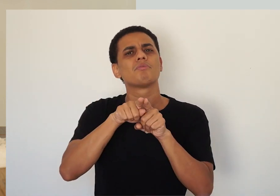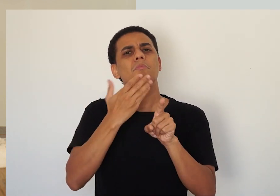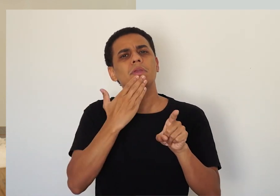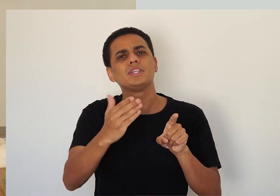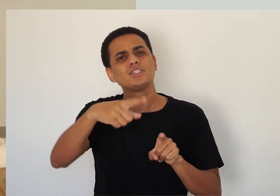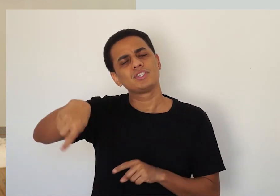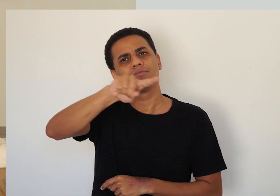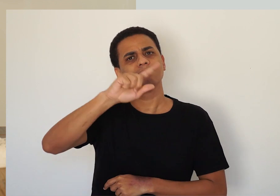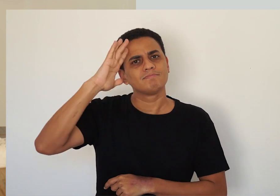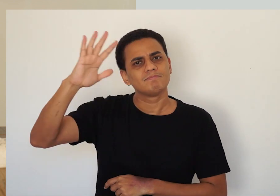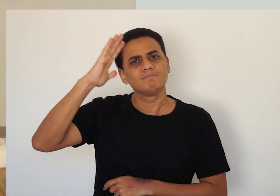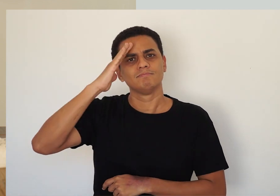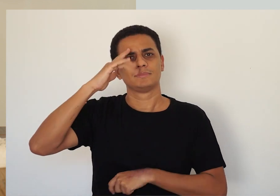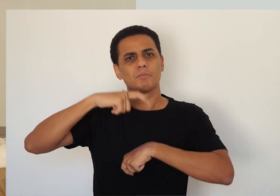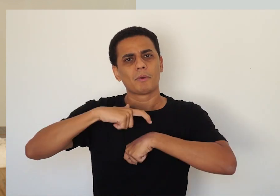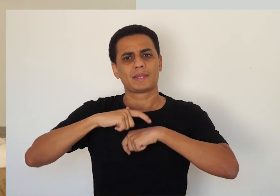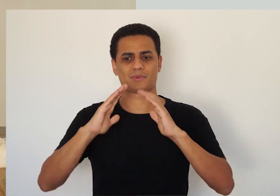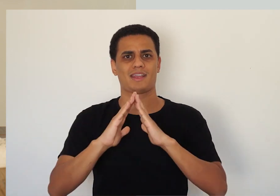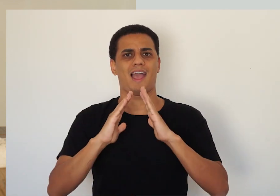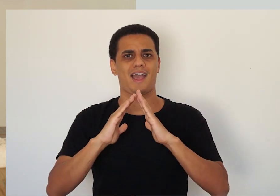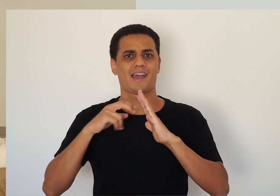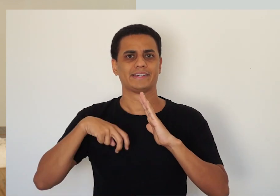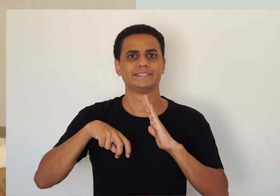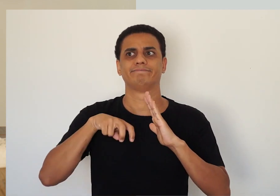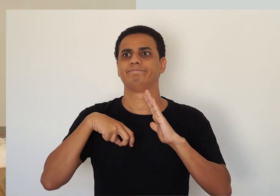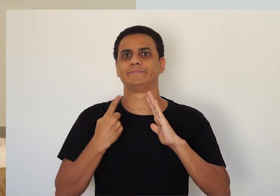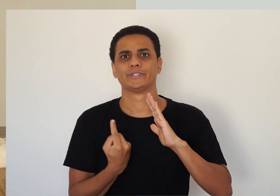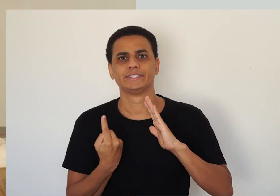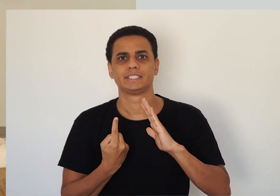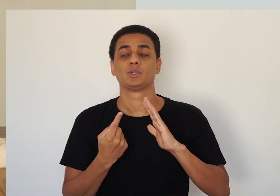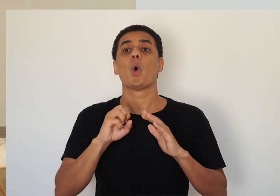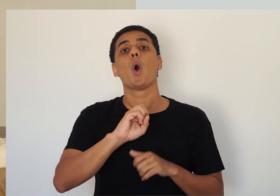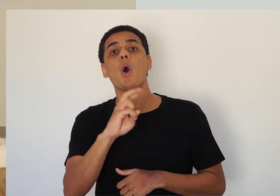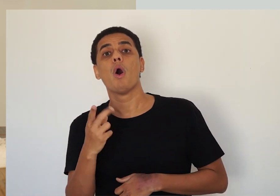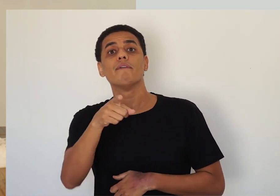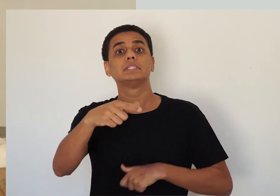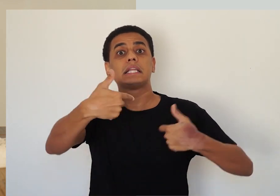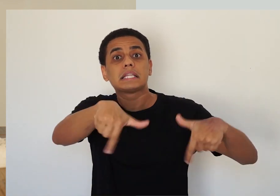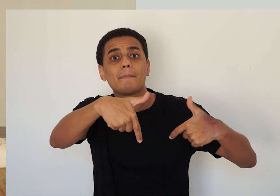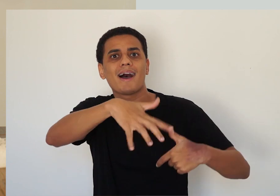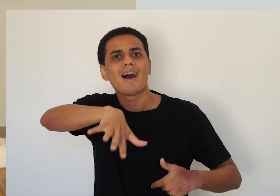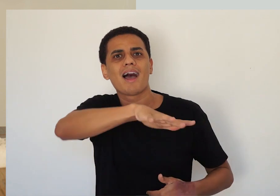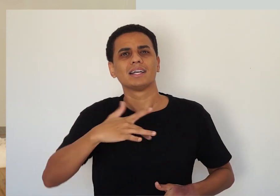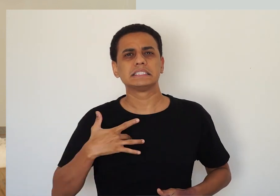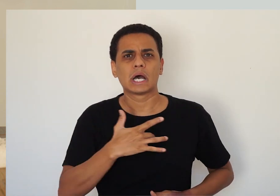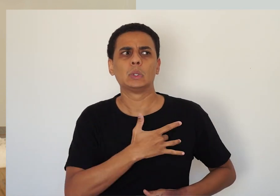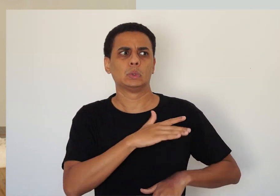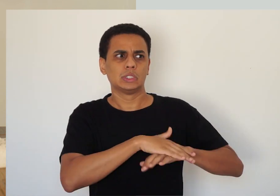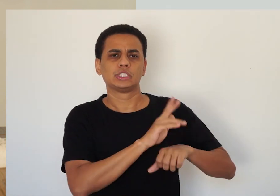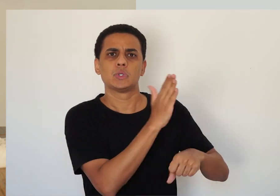período de isolamento social, para esse tempo que estamos, aqueles que estão enfrentando linhas de frente, não é? Todos